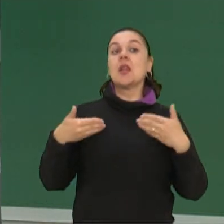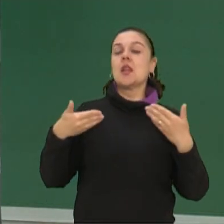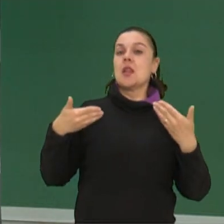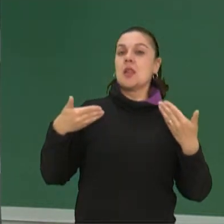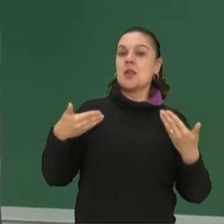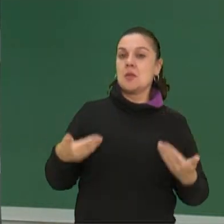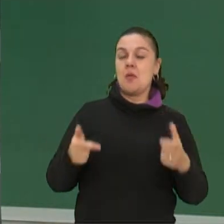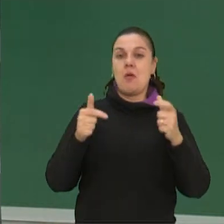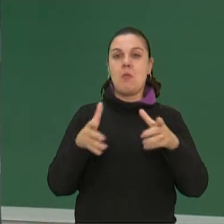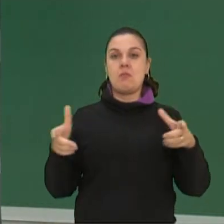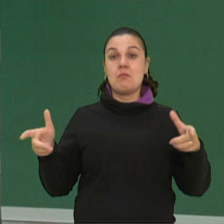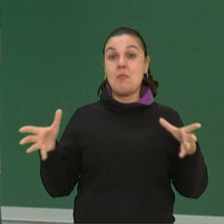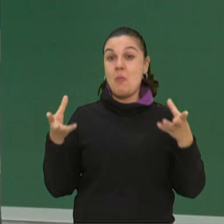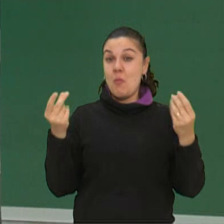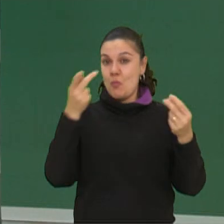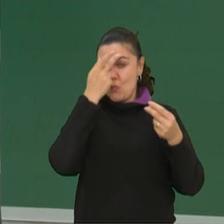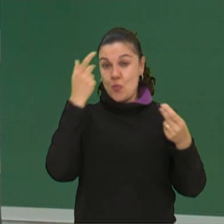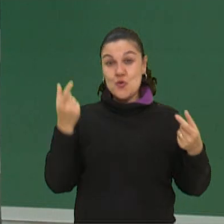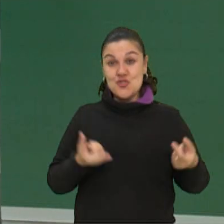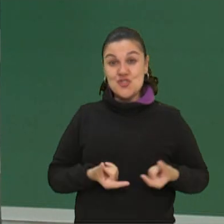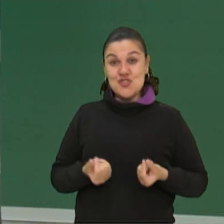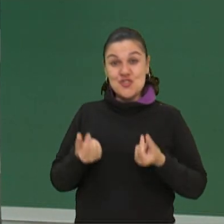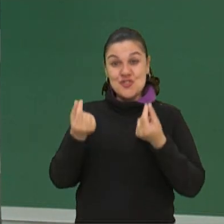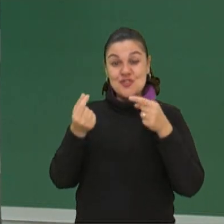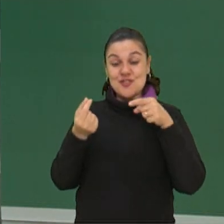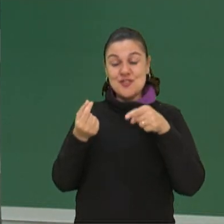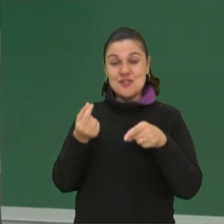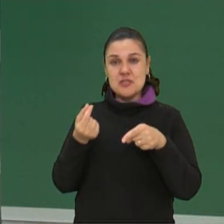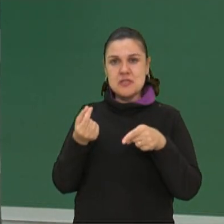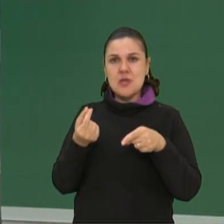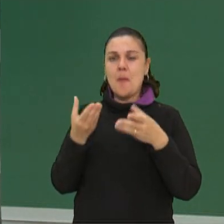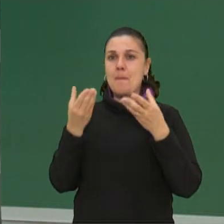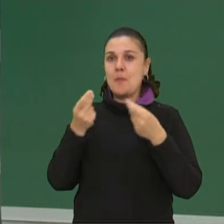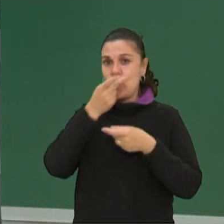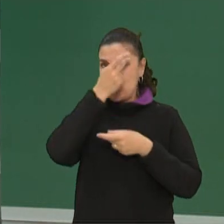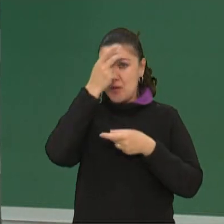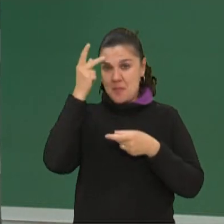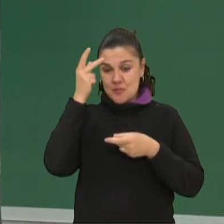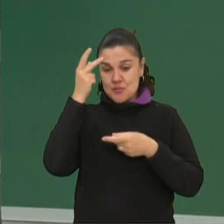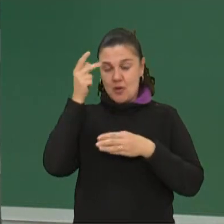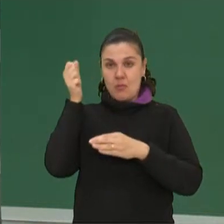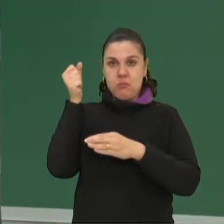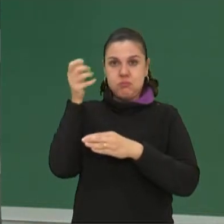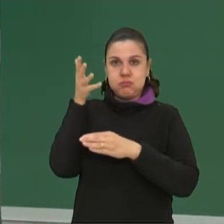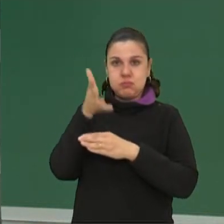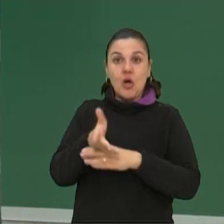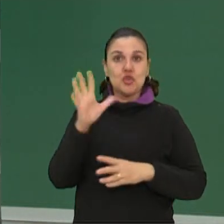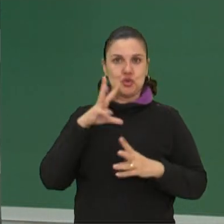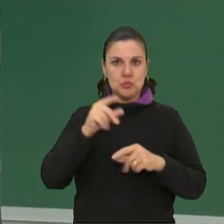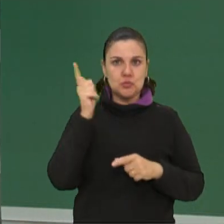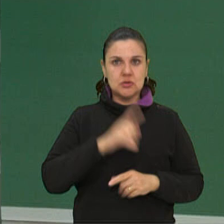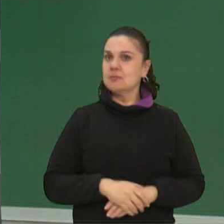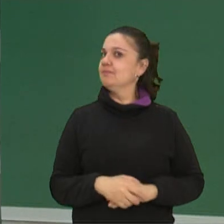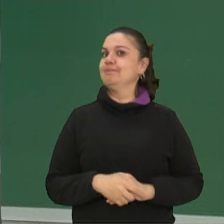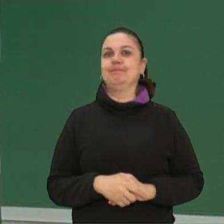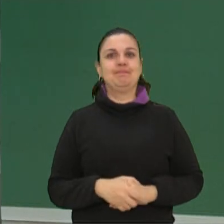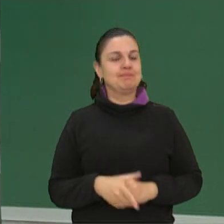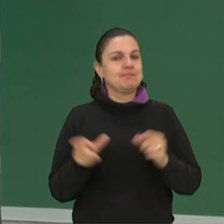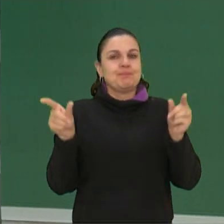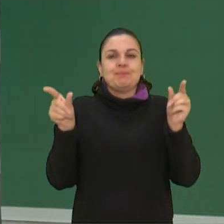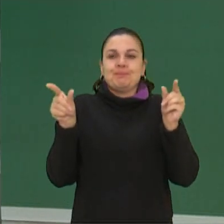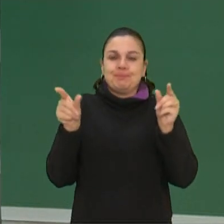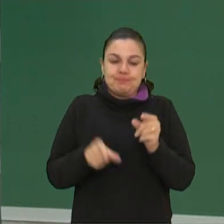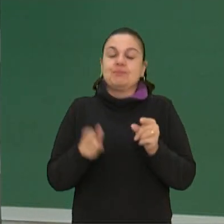grande concentração de riqueza. Ia muita gente para as minas. Todos conseguiam? Não, uma